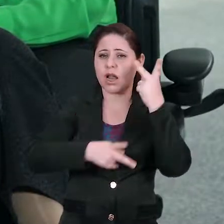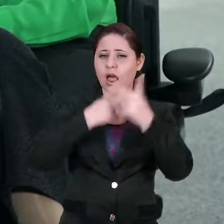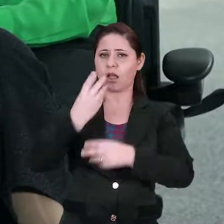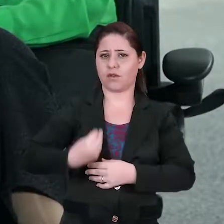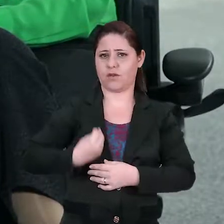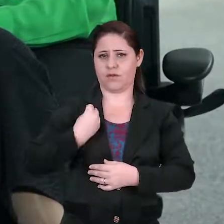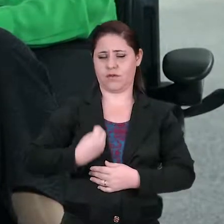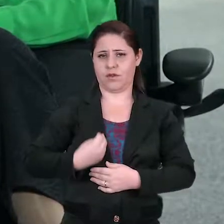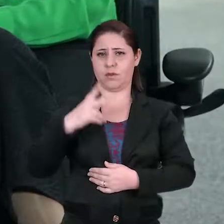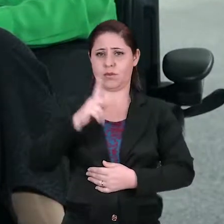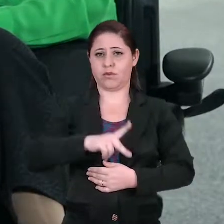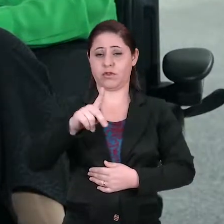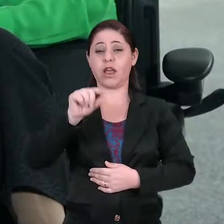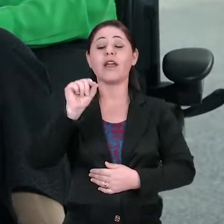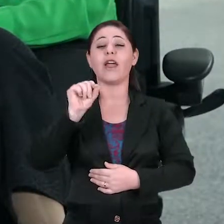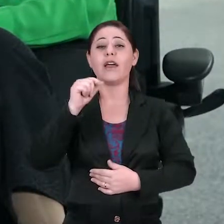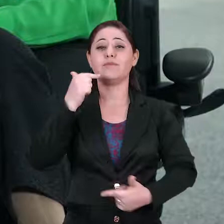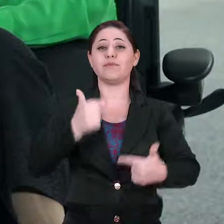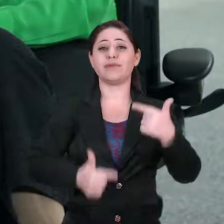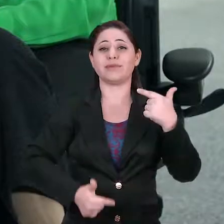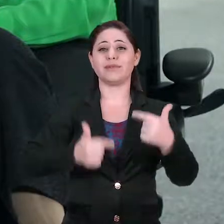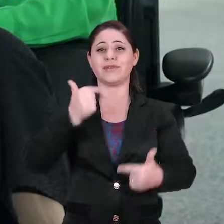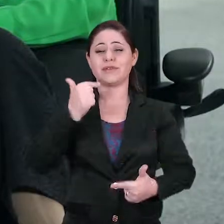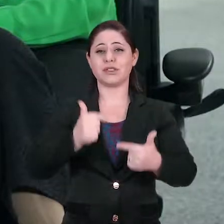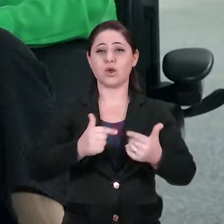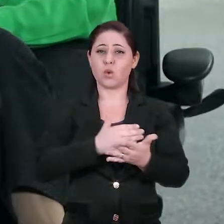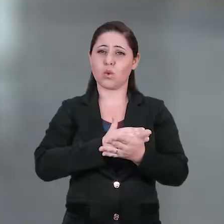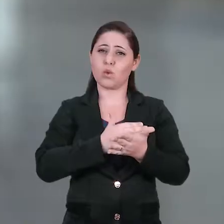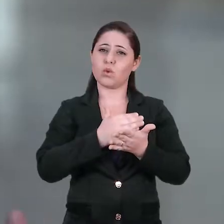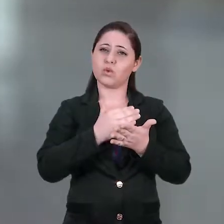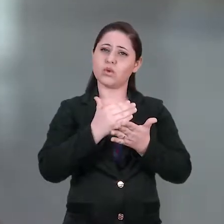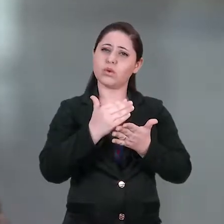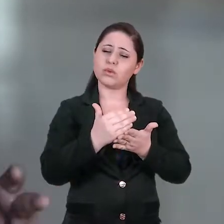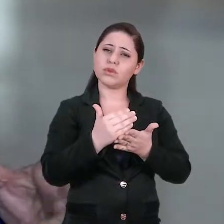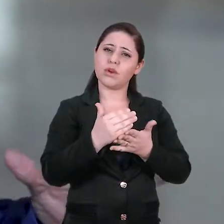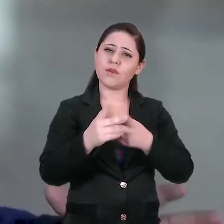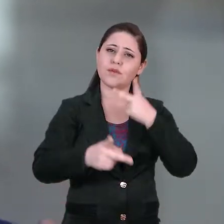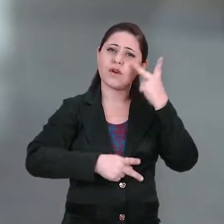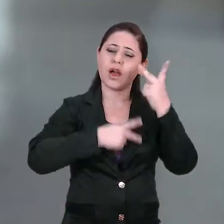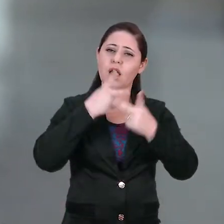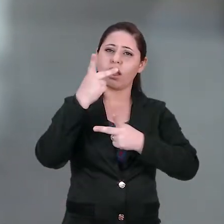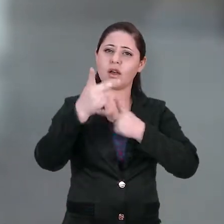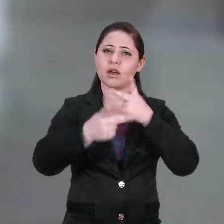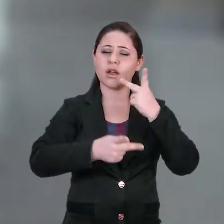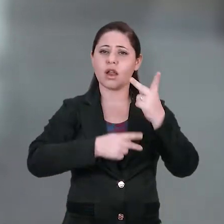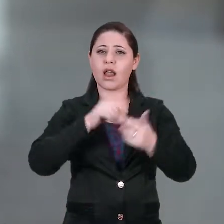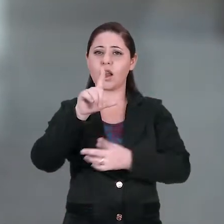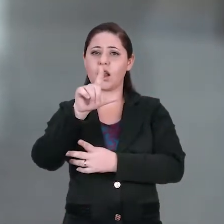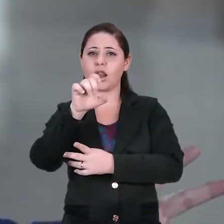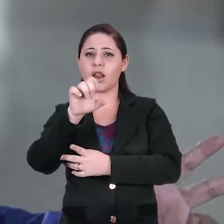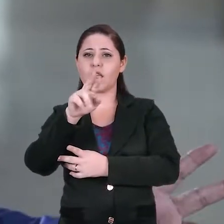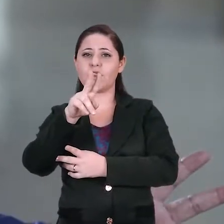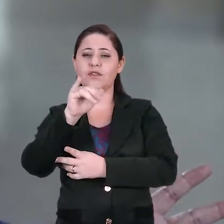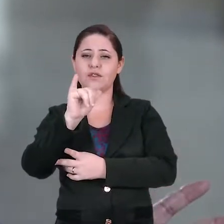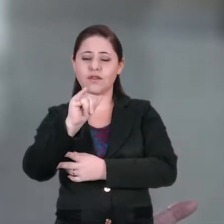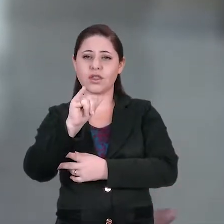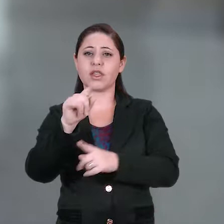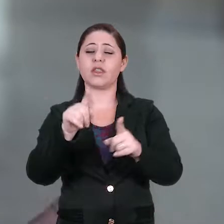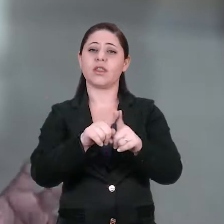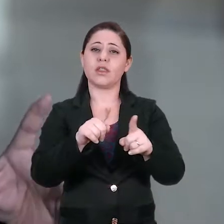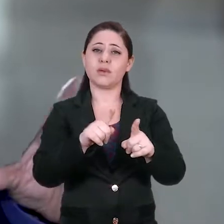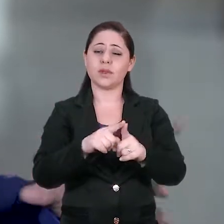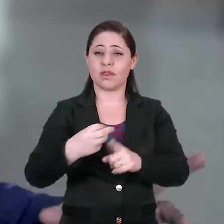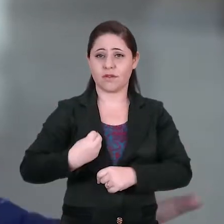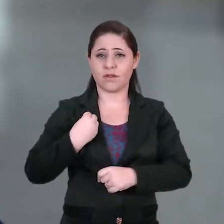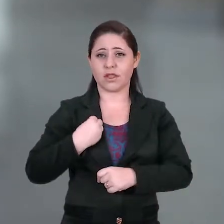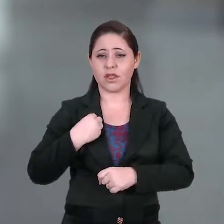falar de algo que é muito caro à vida da professora Marisa, que é a política. Onde é que ela começou, falar um pouco da figura do Lívio Dias na vida